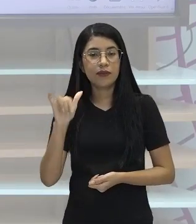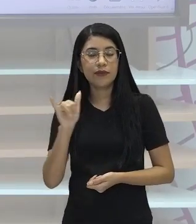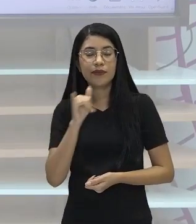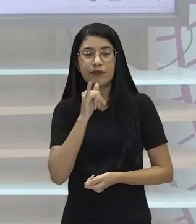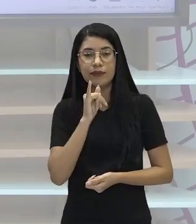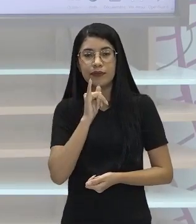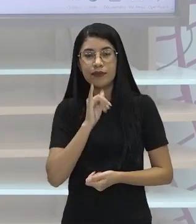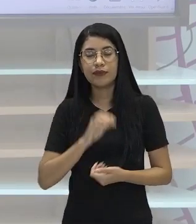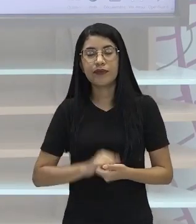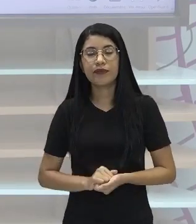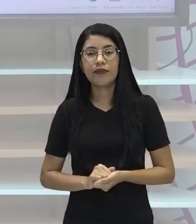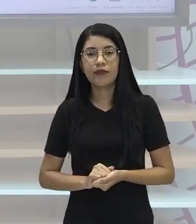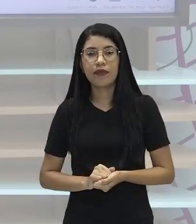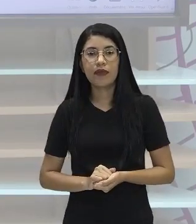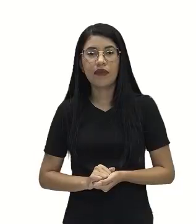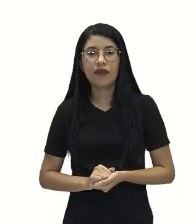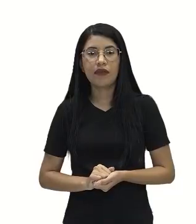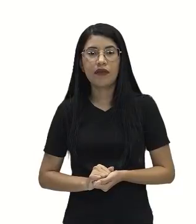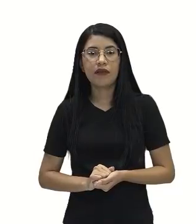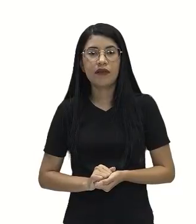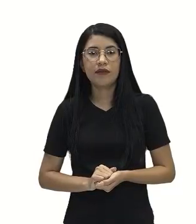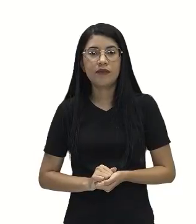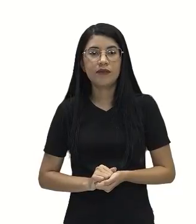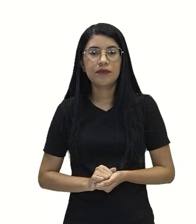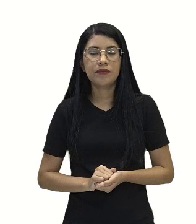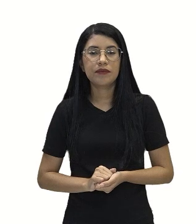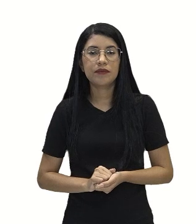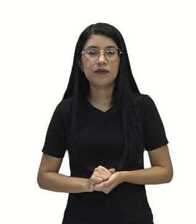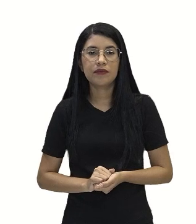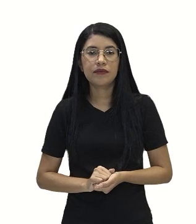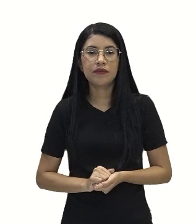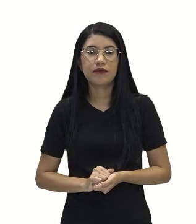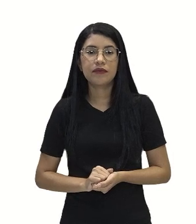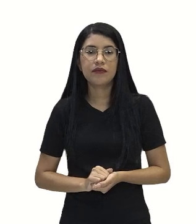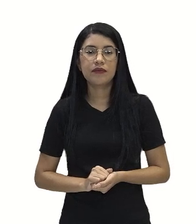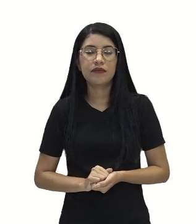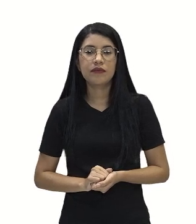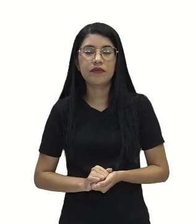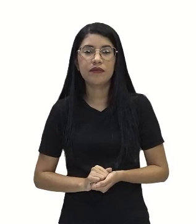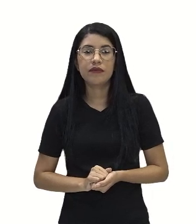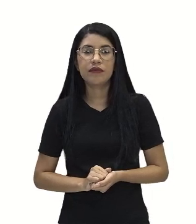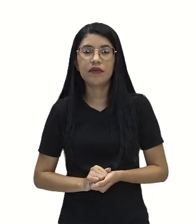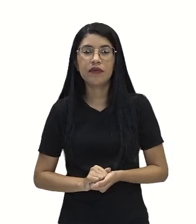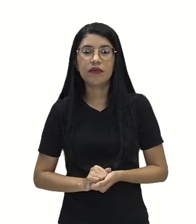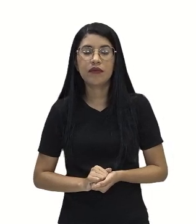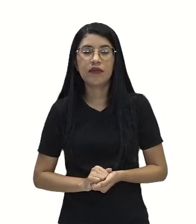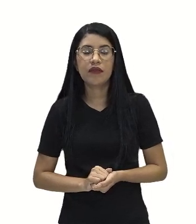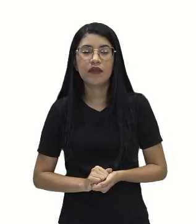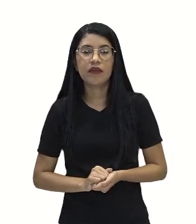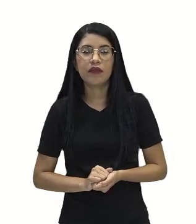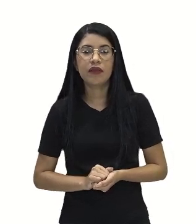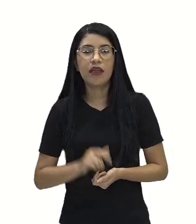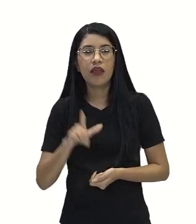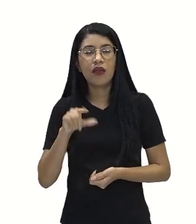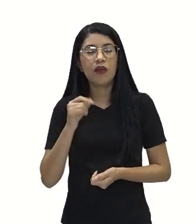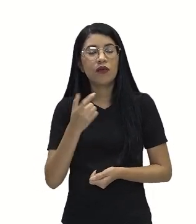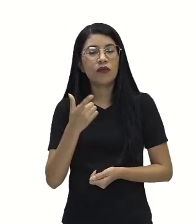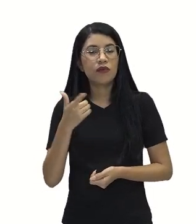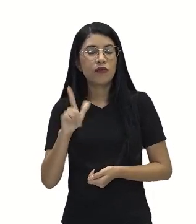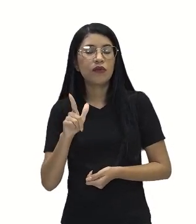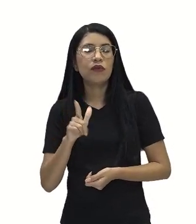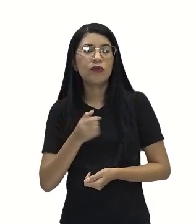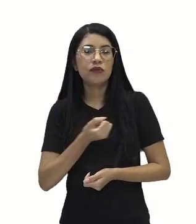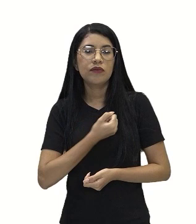quadro branco aí, outro quadro branco, vamos ver. Olha só, eu vou escolher um número aleatório. O número vai ser,